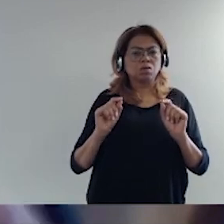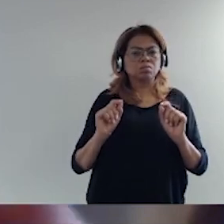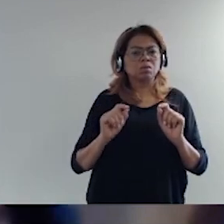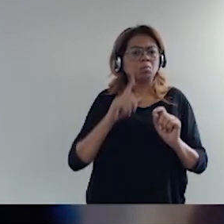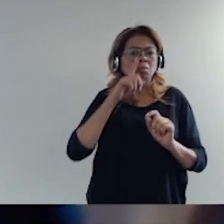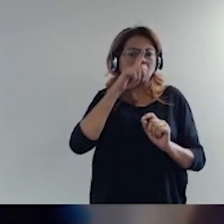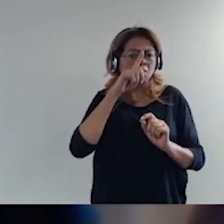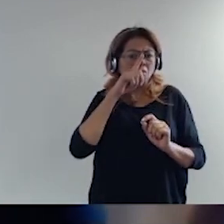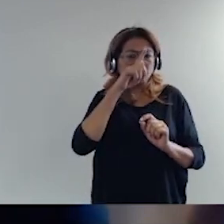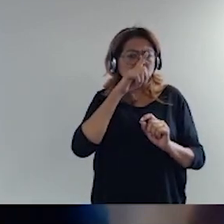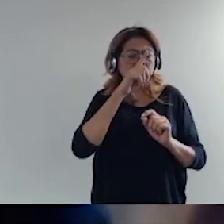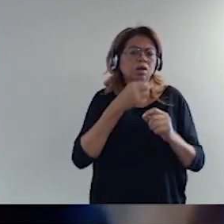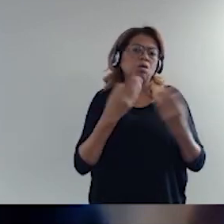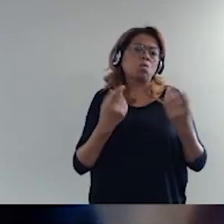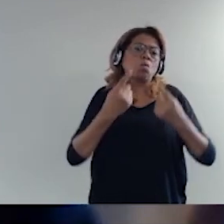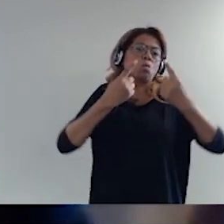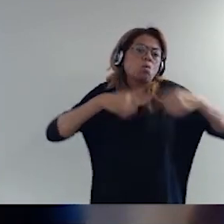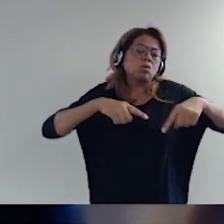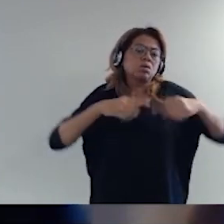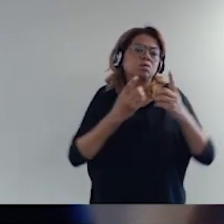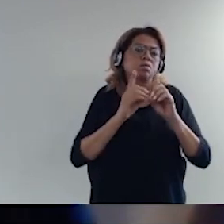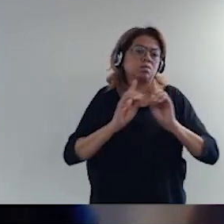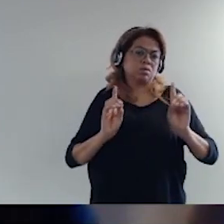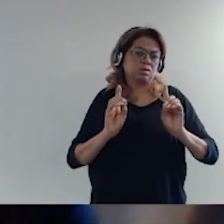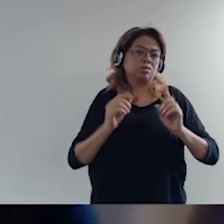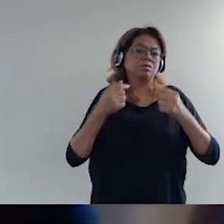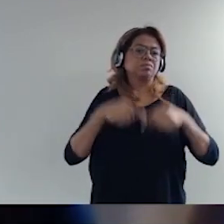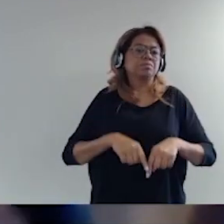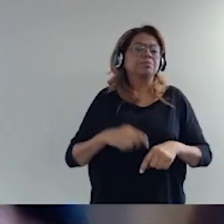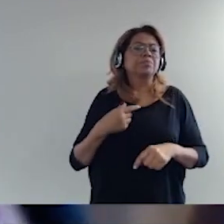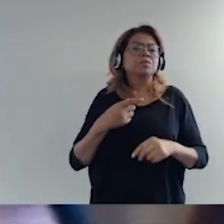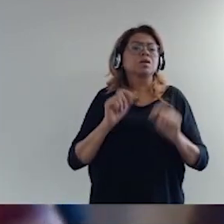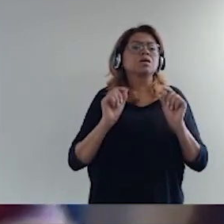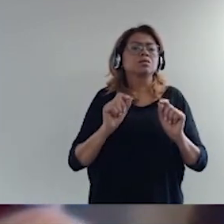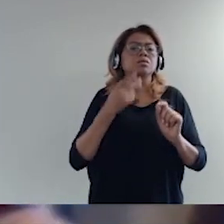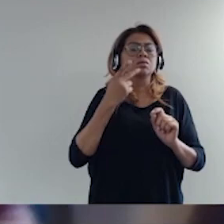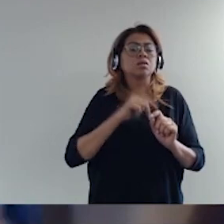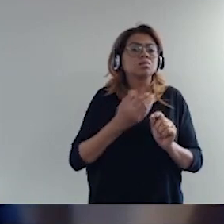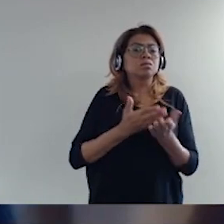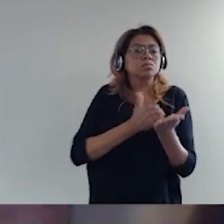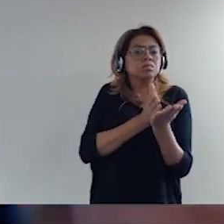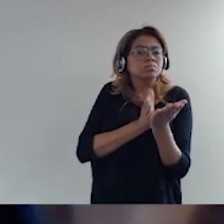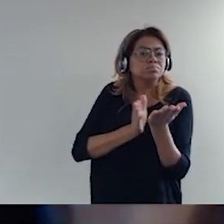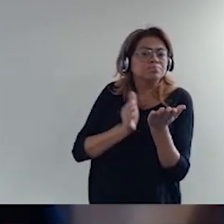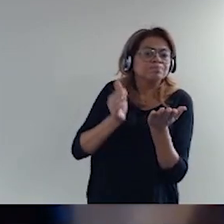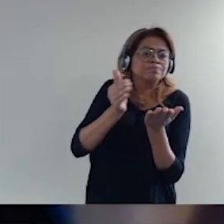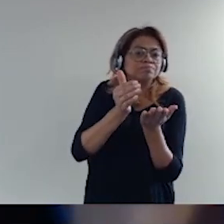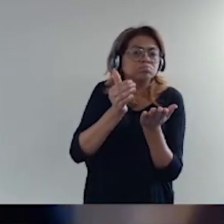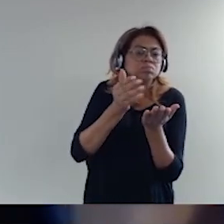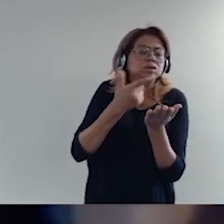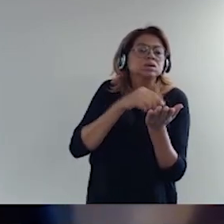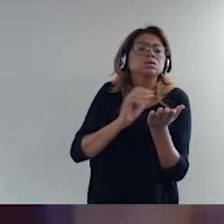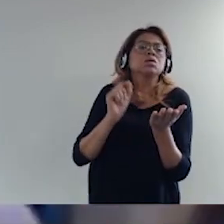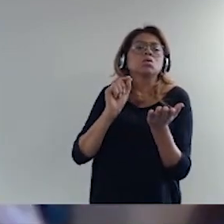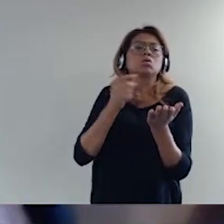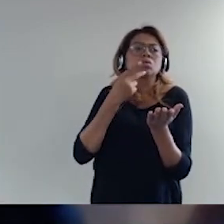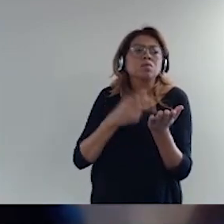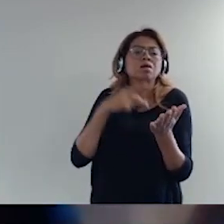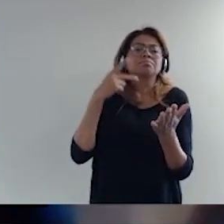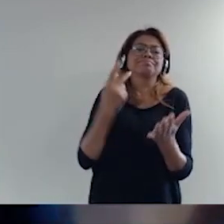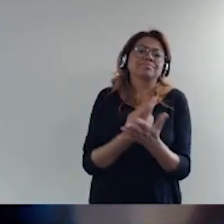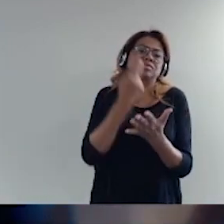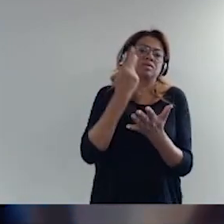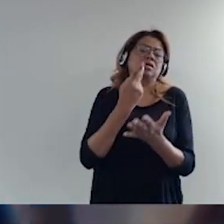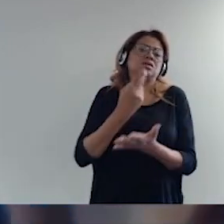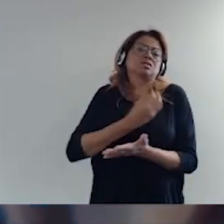perigos do ponto de vista democrático e, sobretudo, esses desvios proporcionam situações